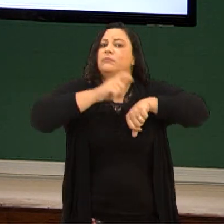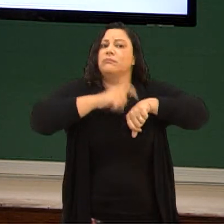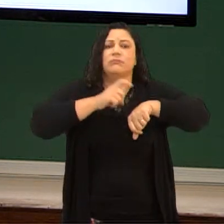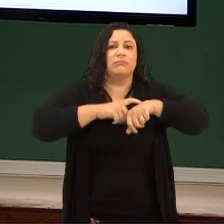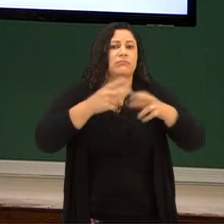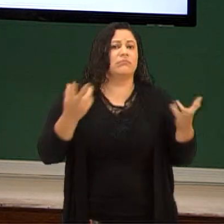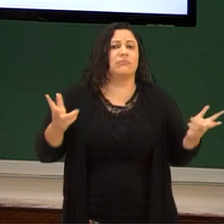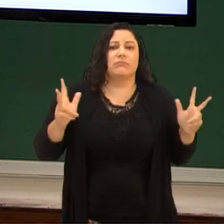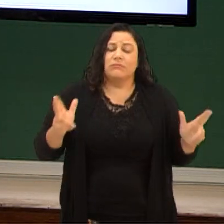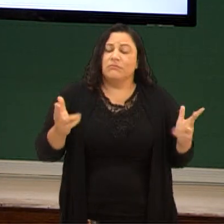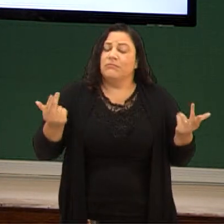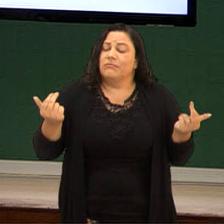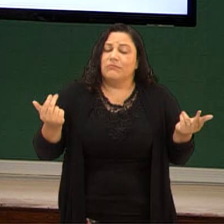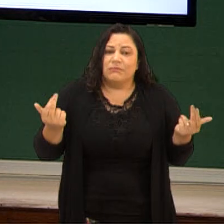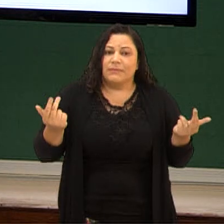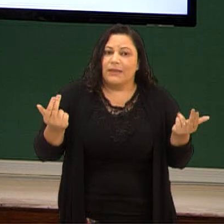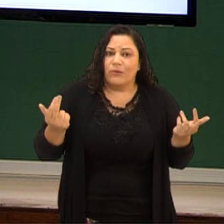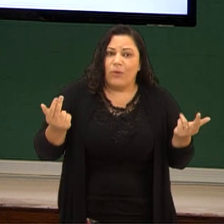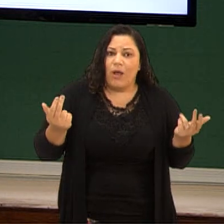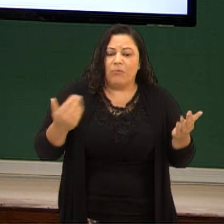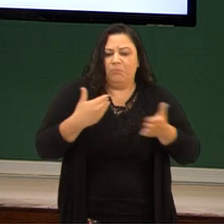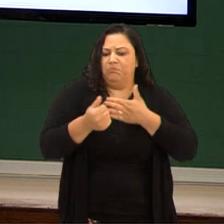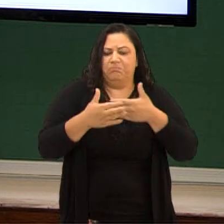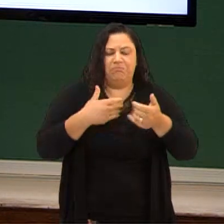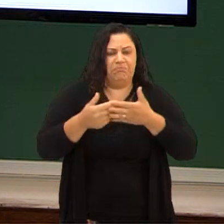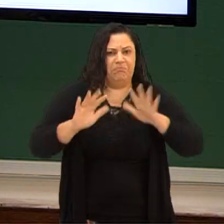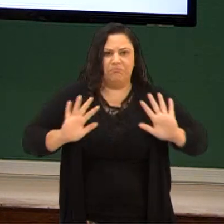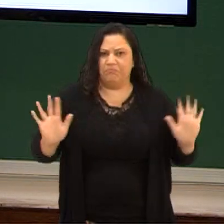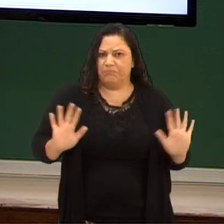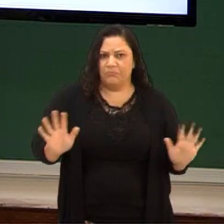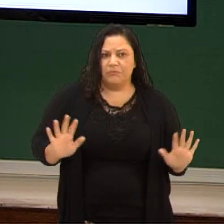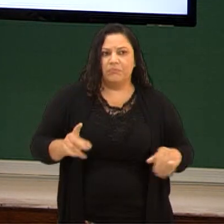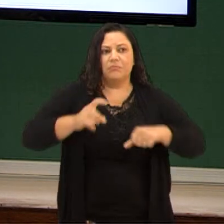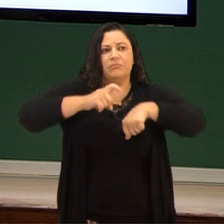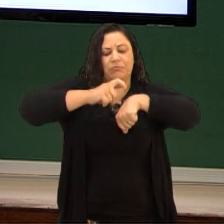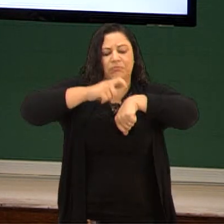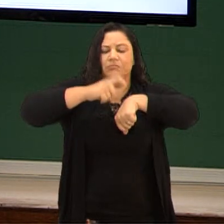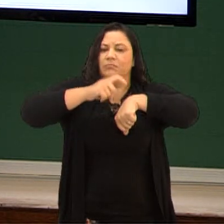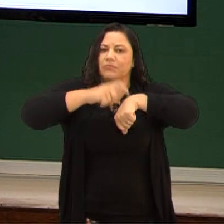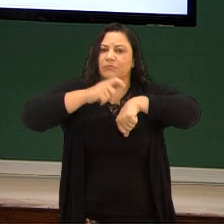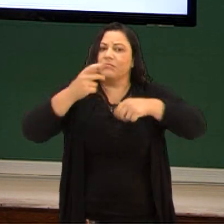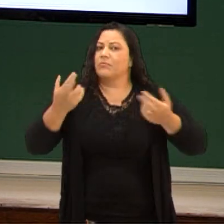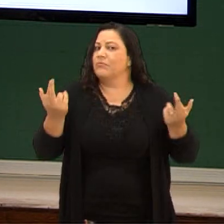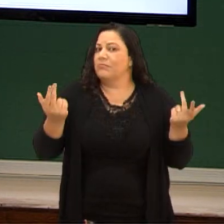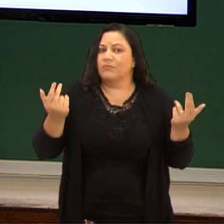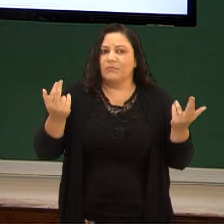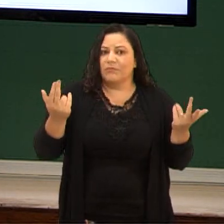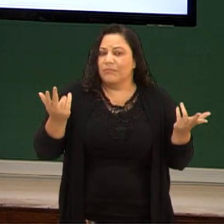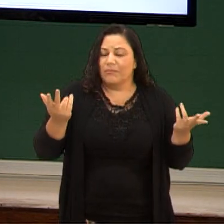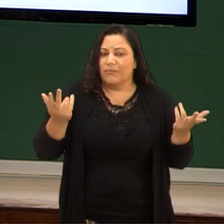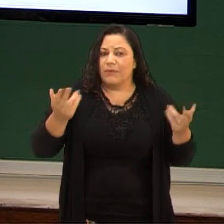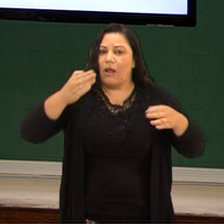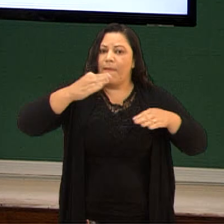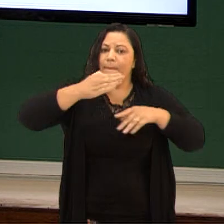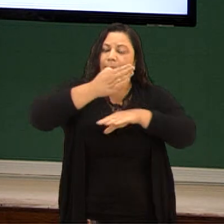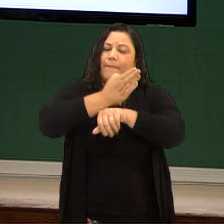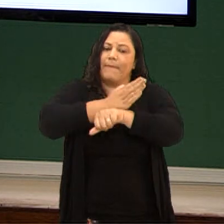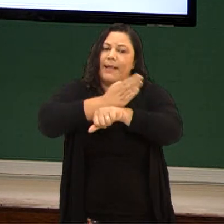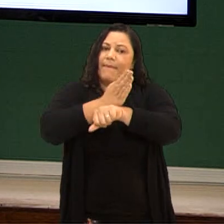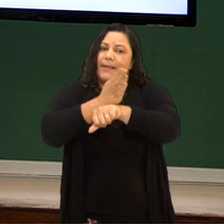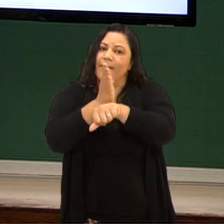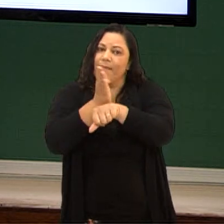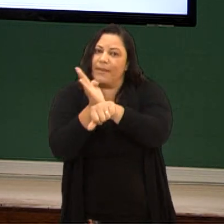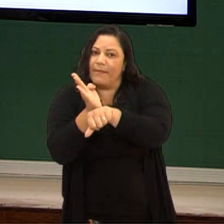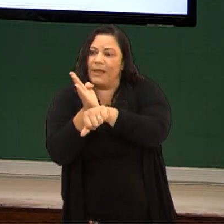outro, independente se eles estão indo para o lado sentido horário ou sentido anti-horário. Então, da mesma forma que ele vai caminhando nesse segundo